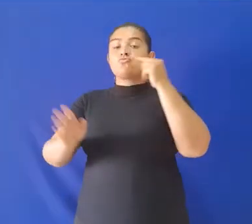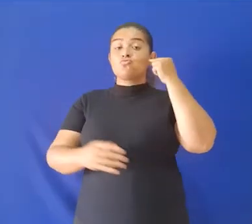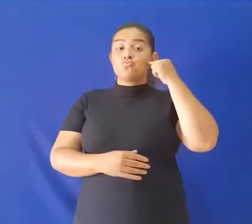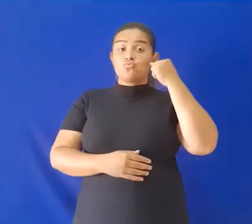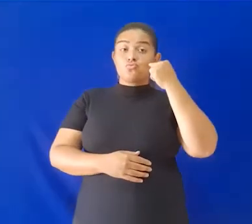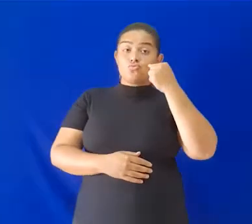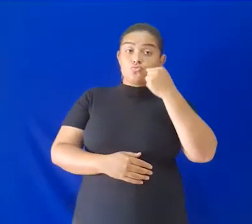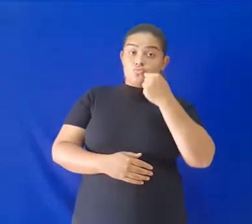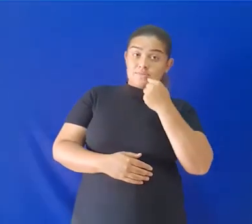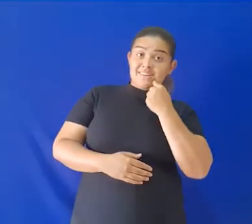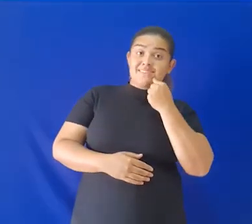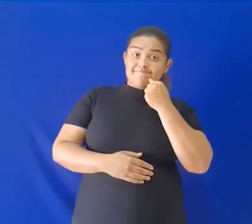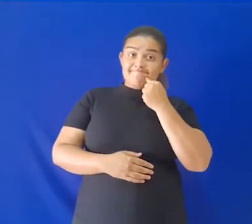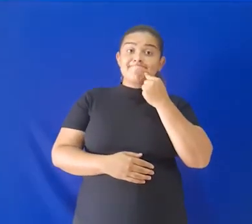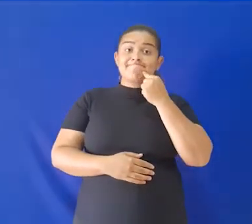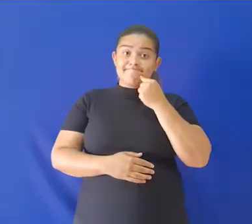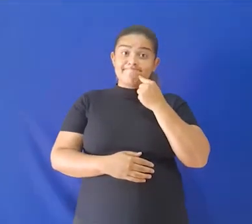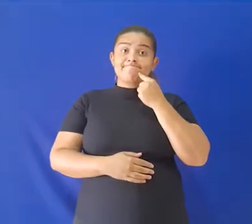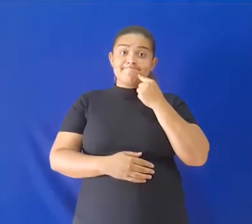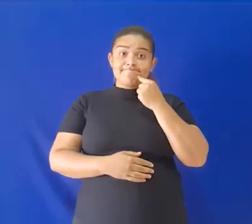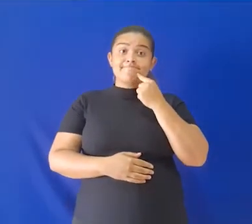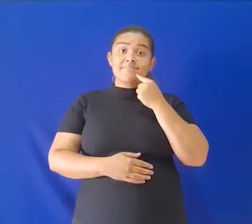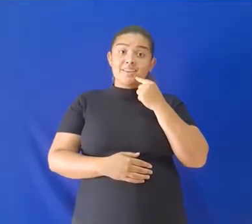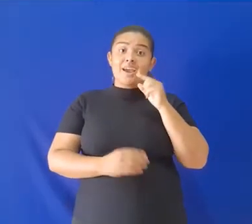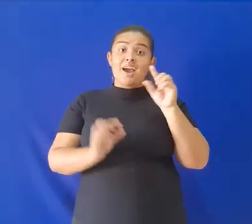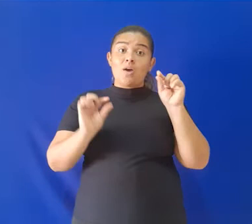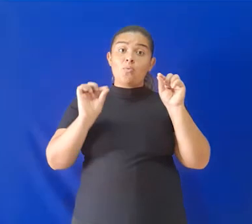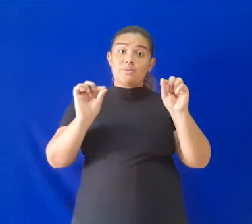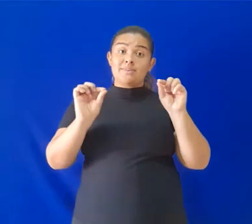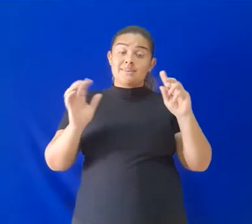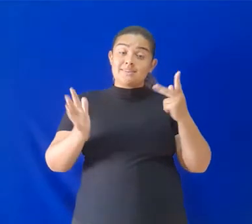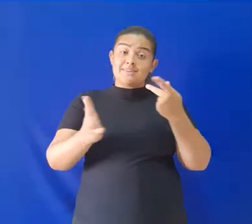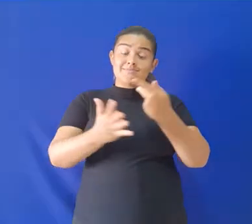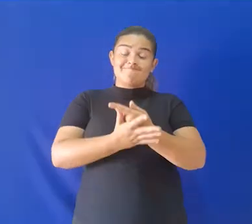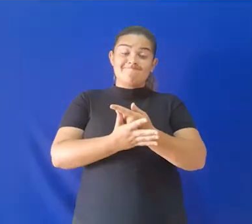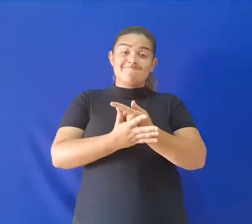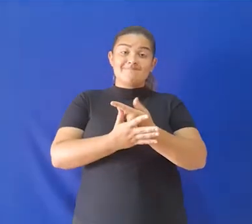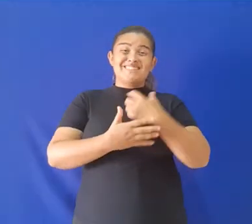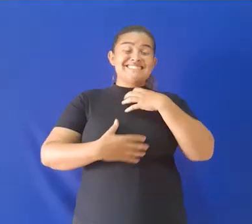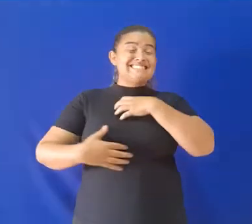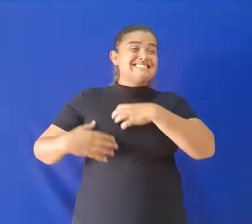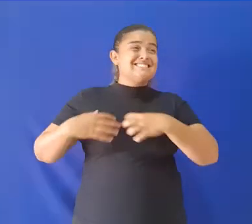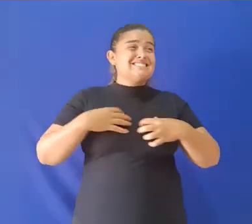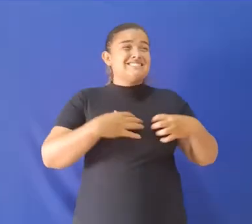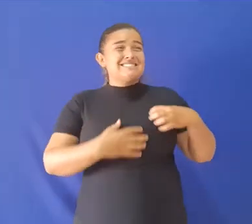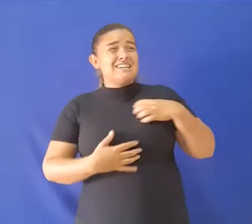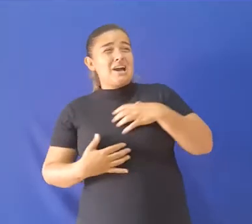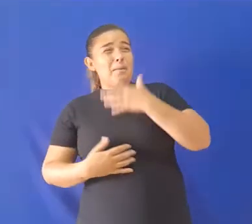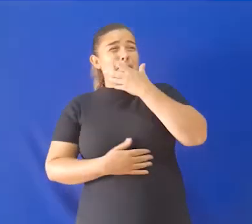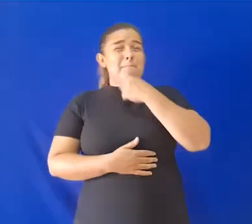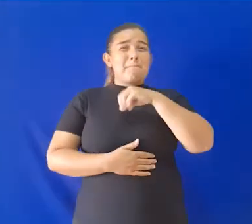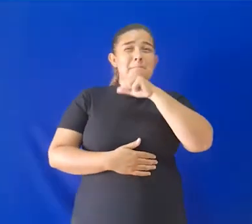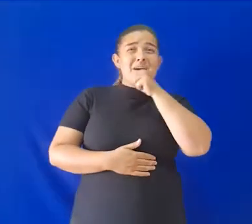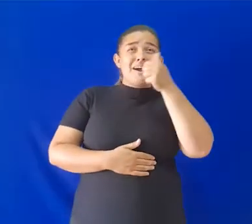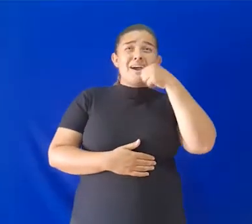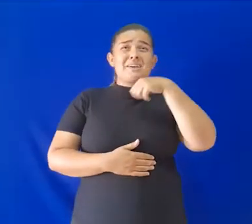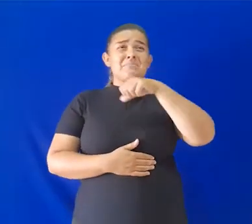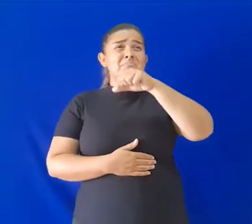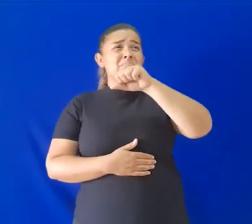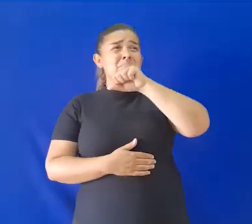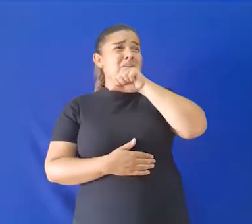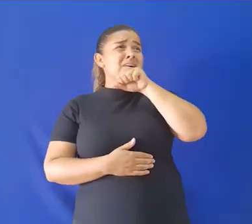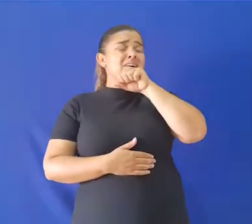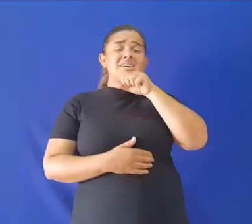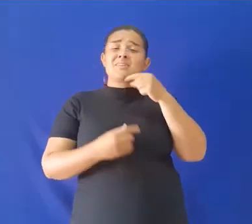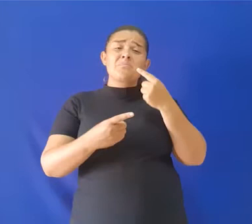diagnóstico da surdez moderada ou grave, vem aí uma frustração para o pai e para a mãe